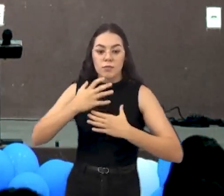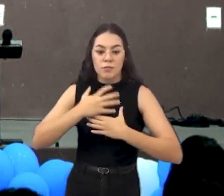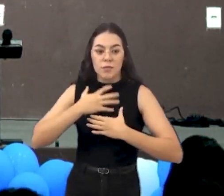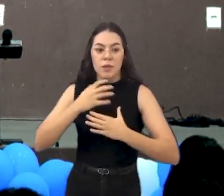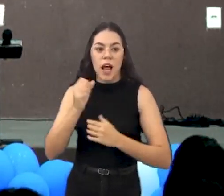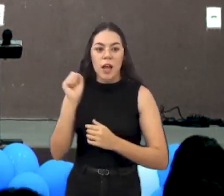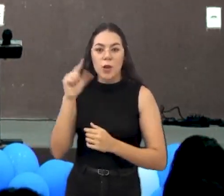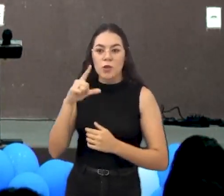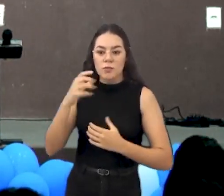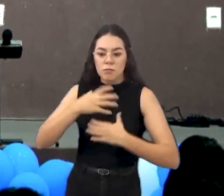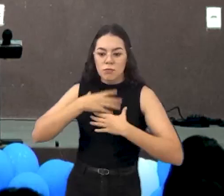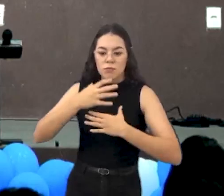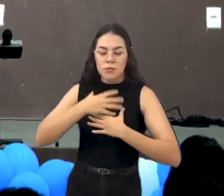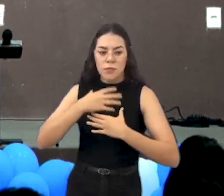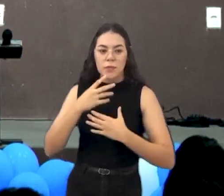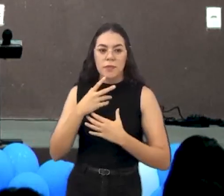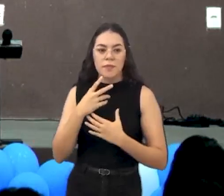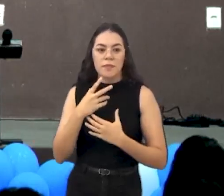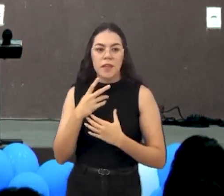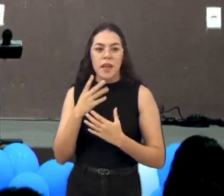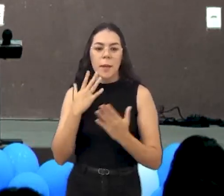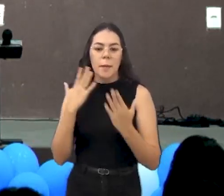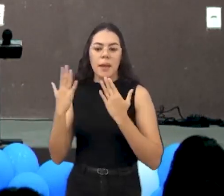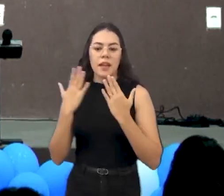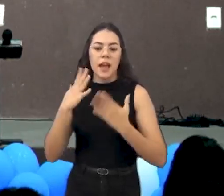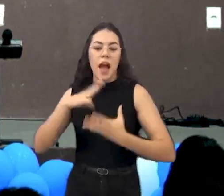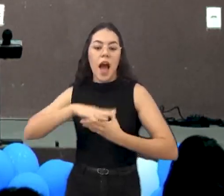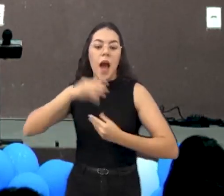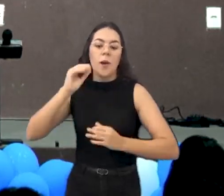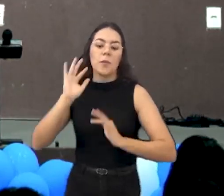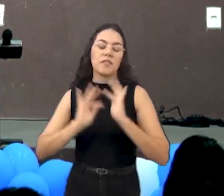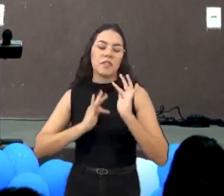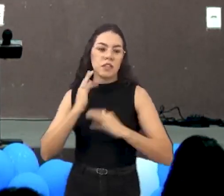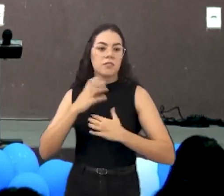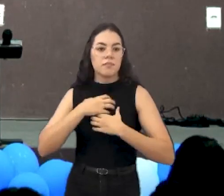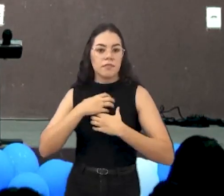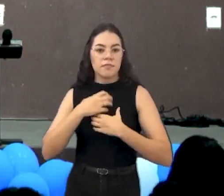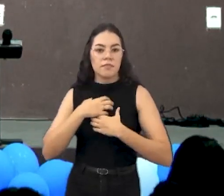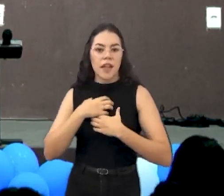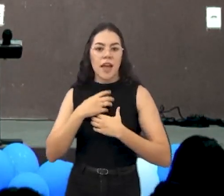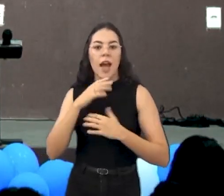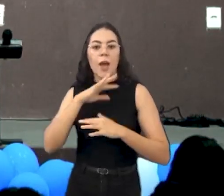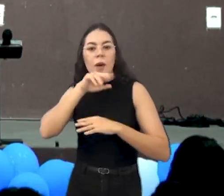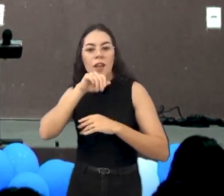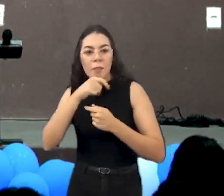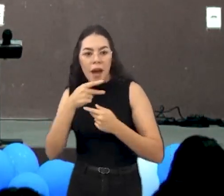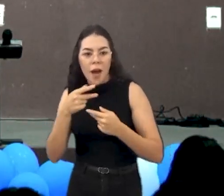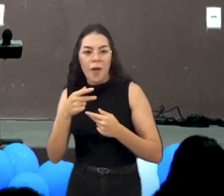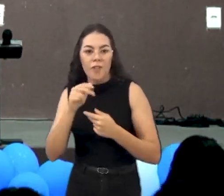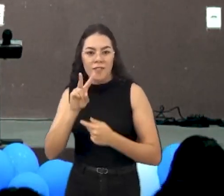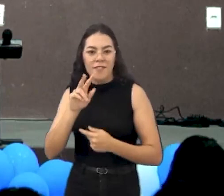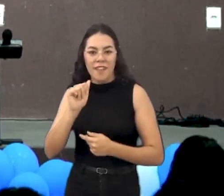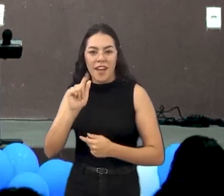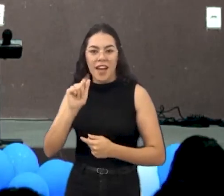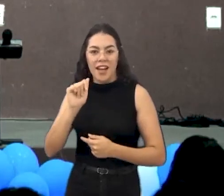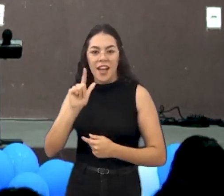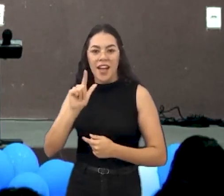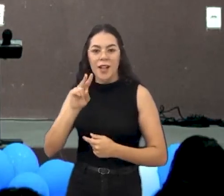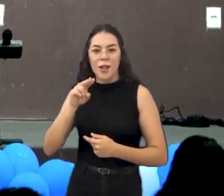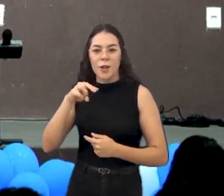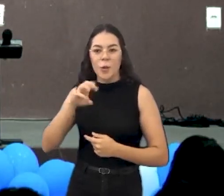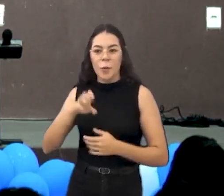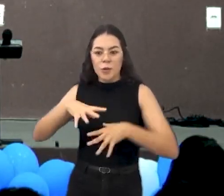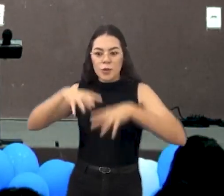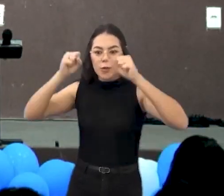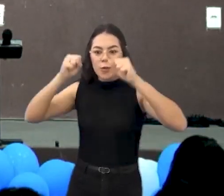imaginando. Que podemos comparar uma alma feliz a um vagalume que ilumina na escuridão.